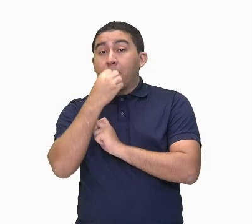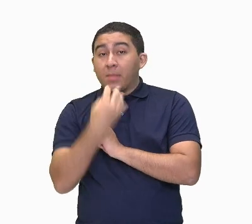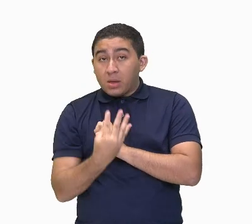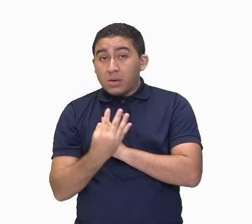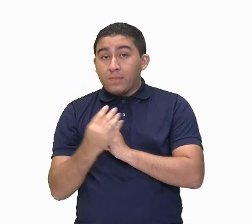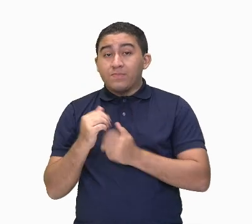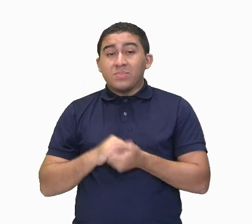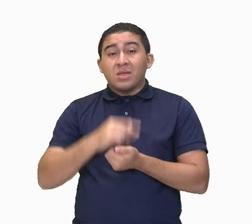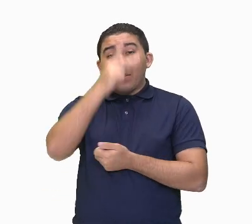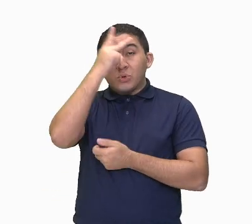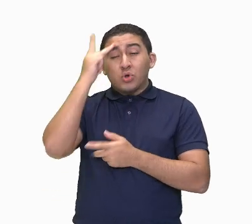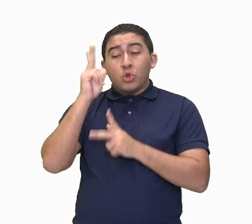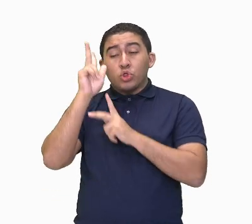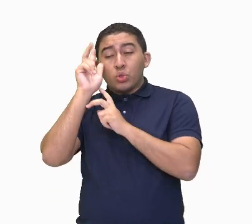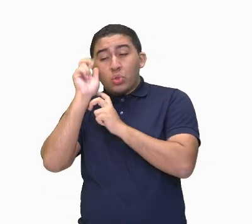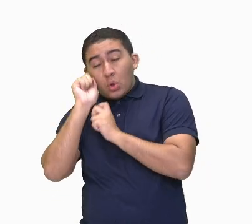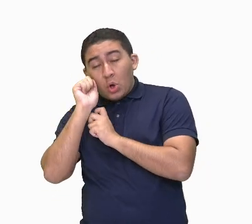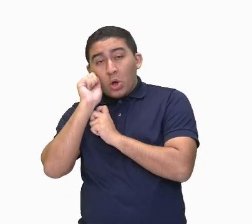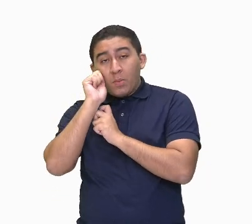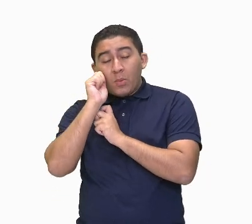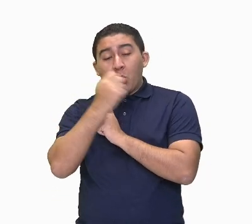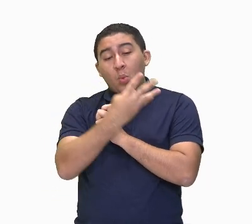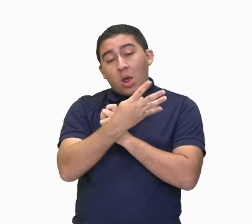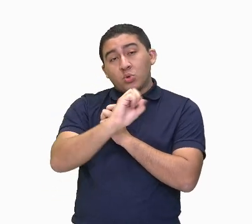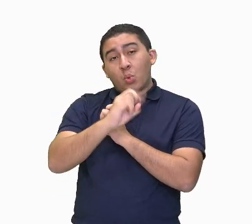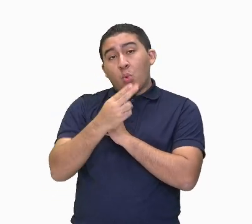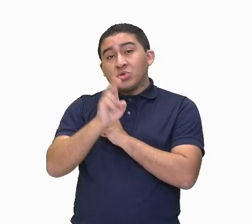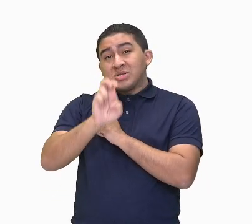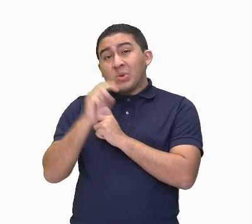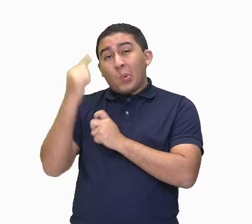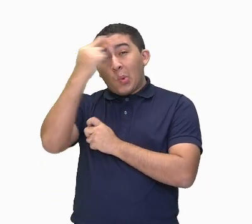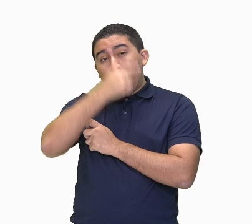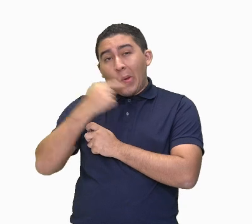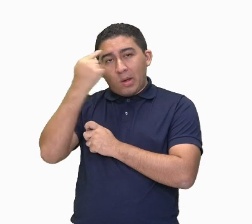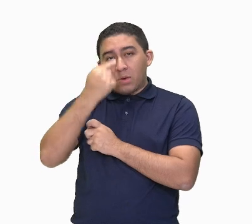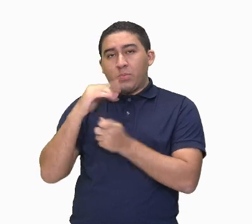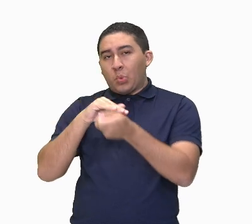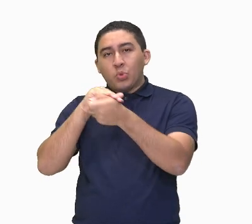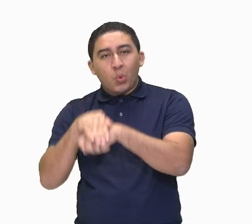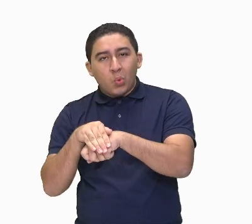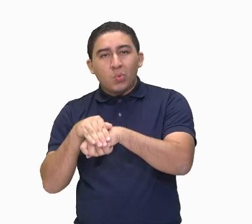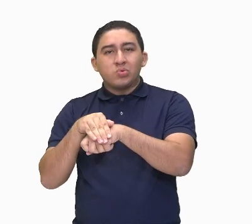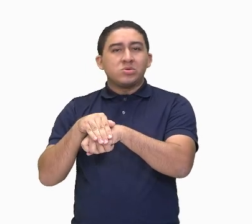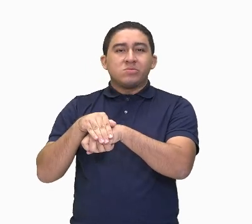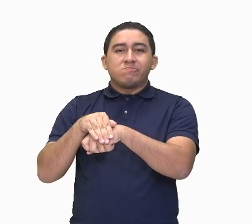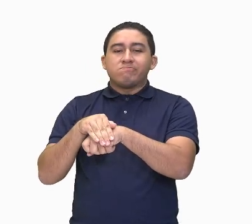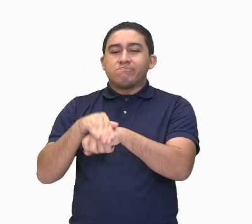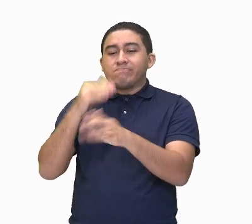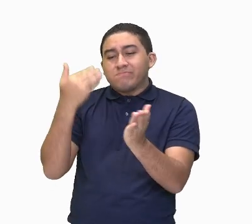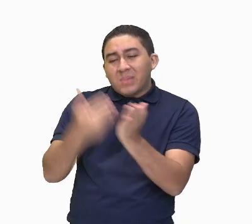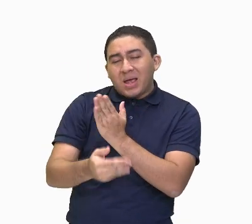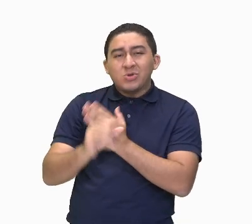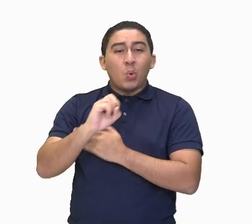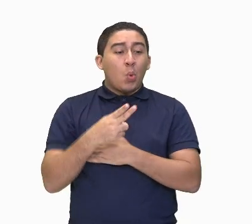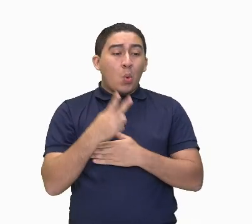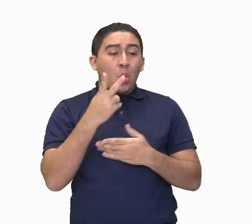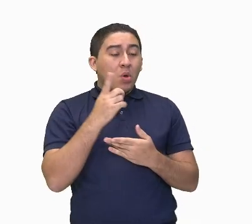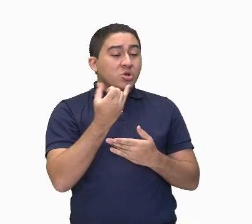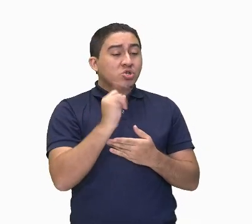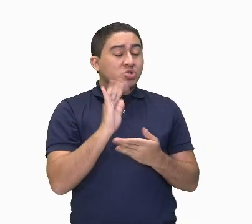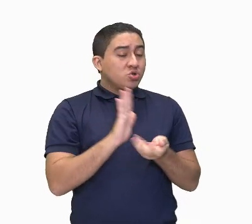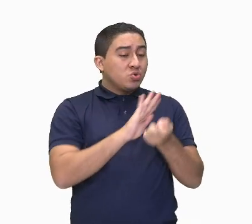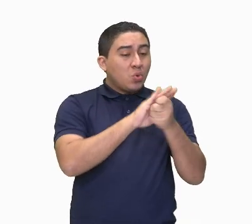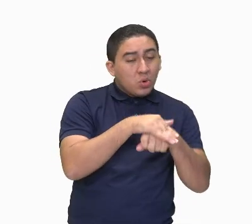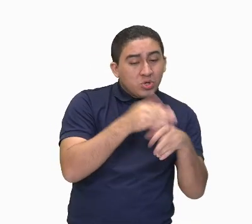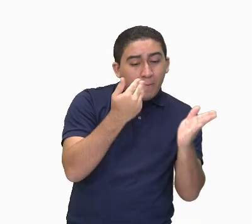pessoa dorme ali 4, 5 horas por noite só, tem um sono quebrado, ou então não dorme bem à noite porque já dormiu durante o dia ou durante a